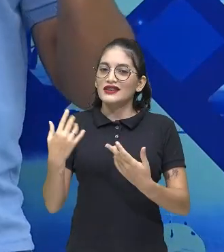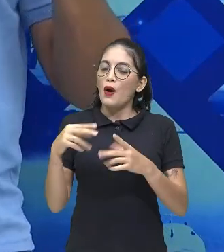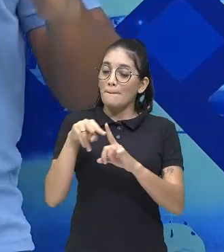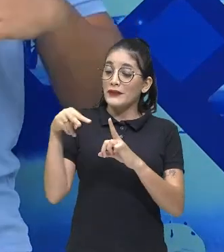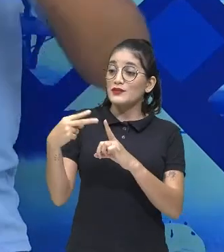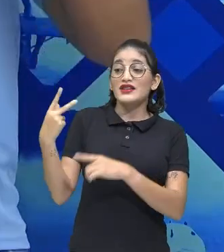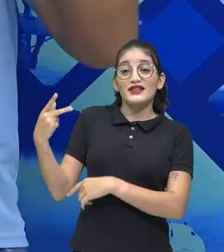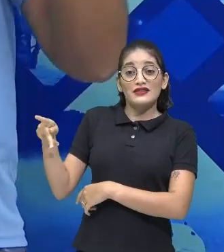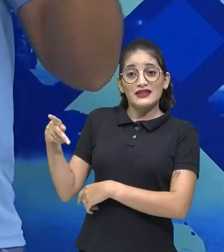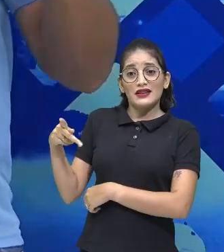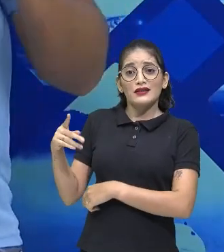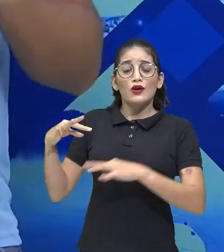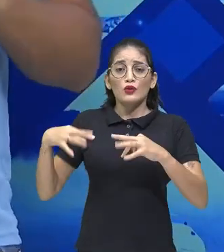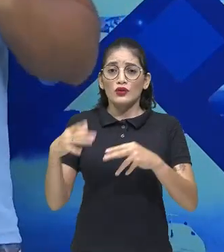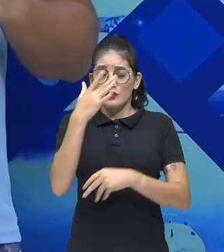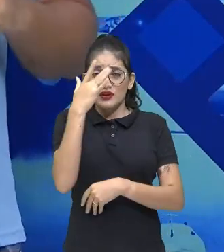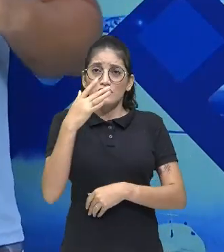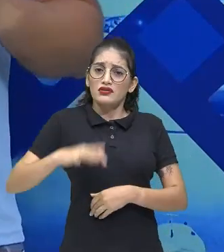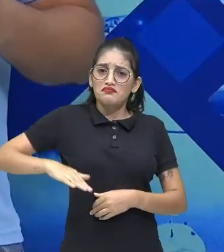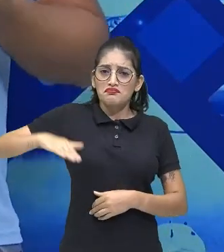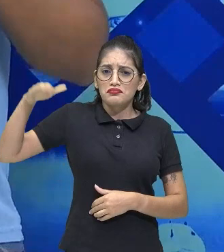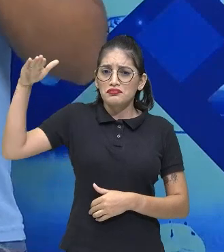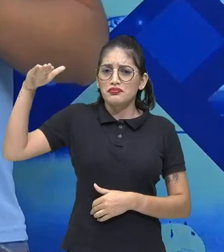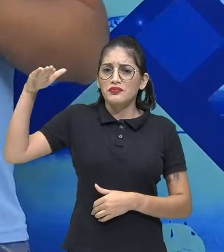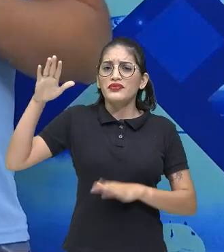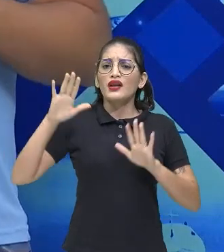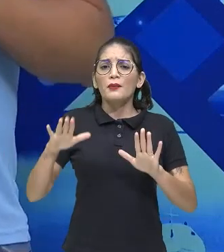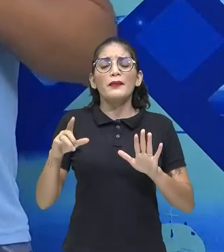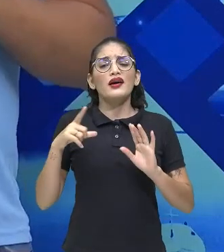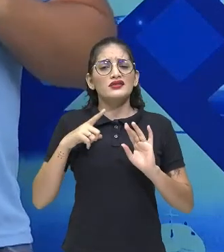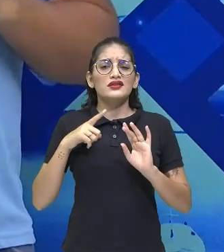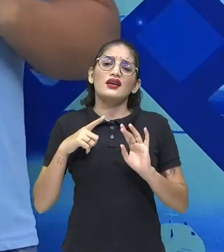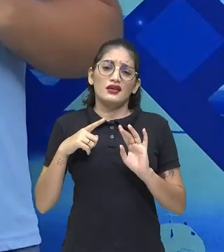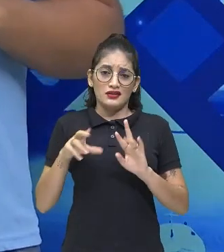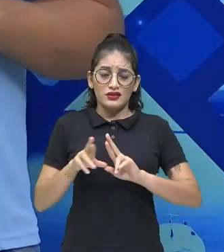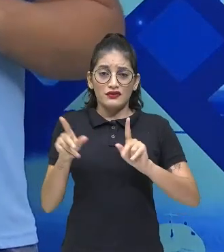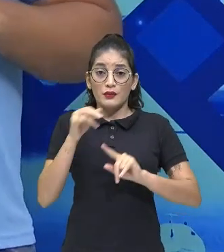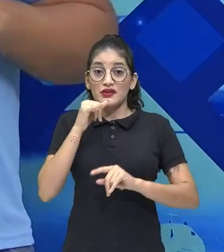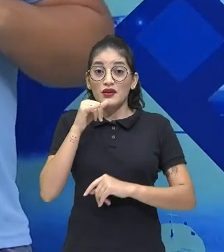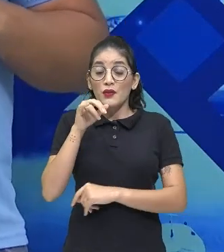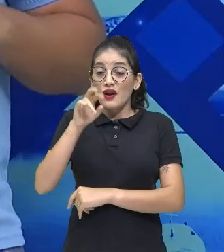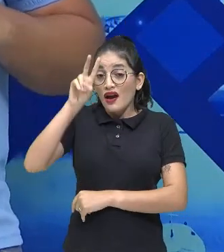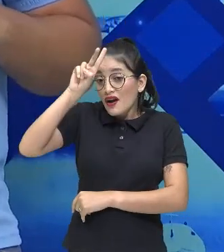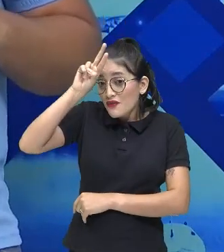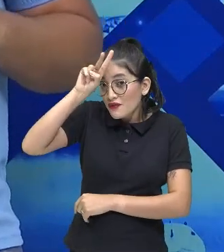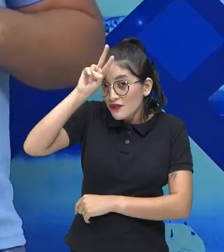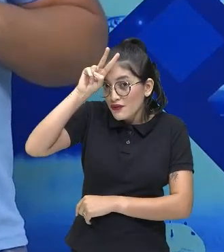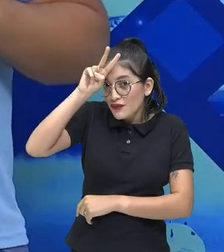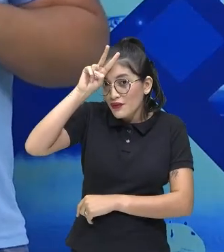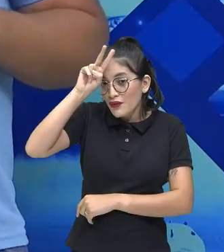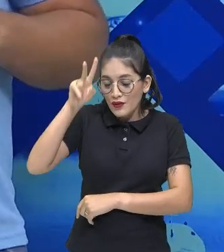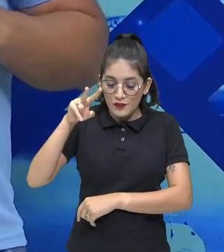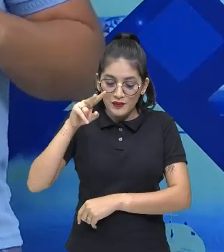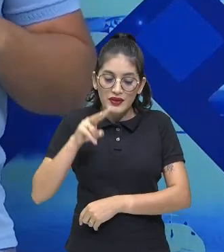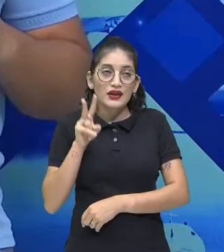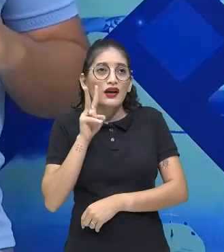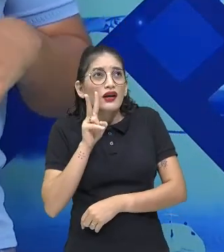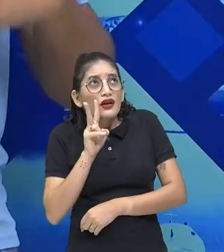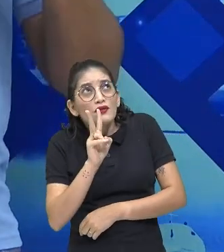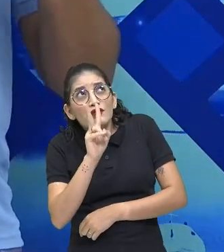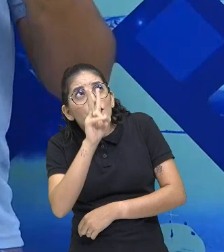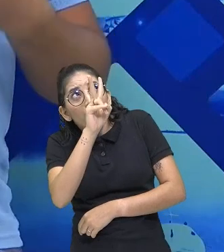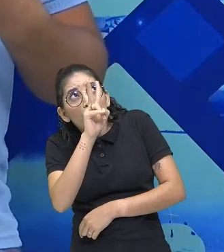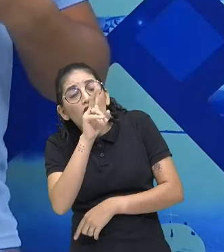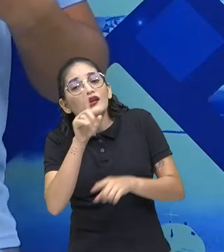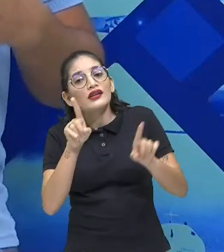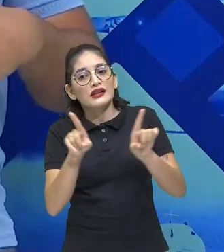vista dele. Todas as pessoas são mais altas. Mas observe que isso é relativo. Se uma formiga, certo, olhasse para ele lá de baixo, ela